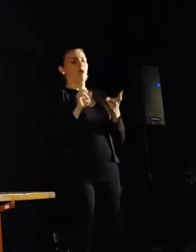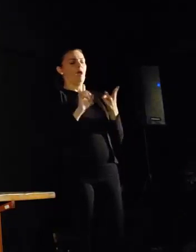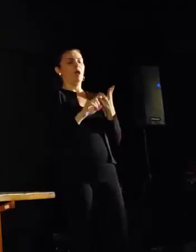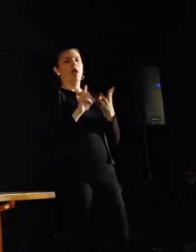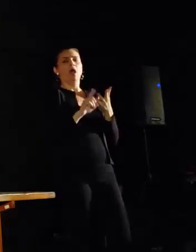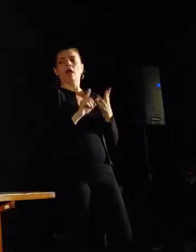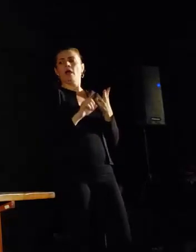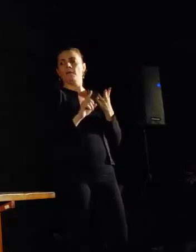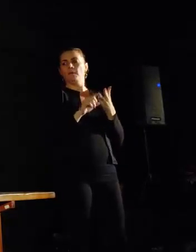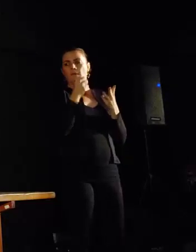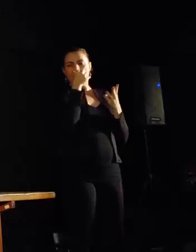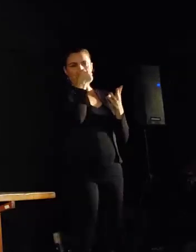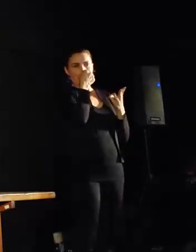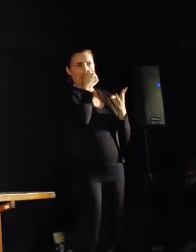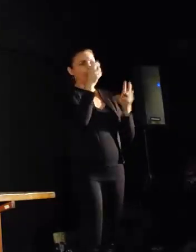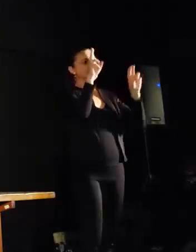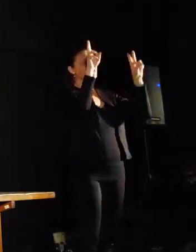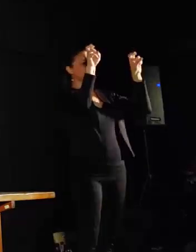dos terra...